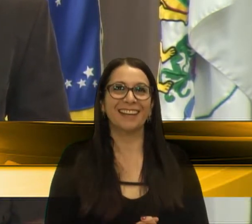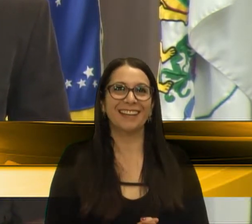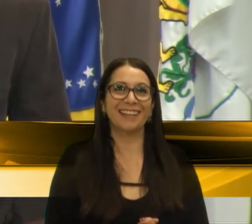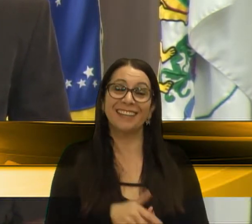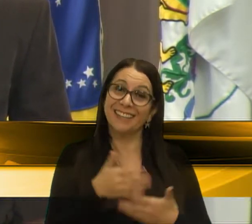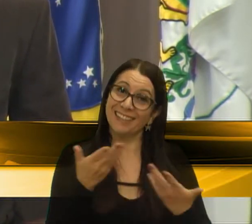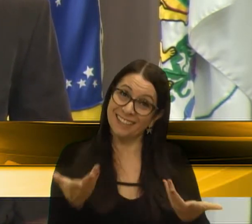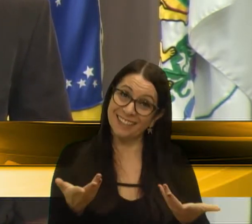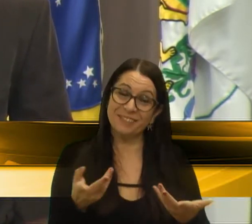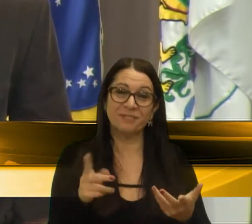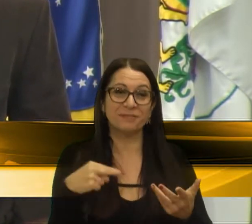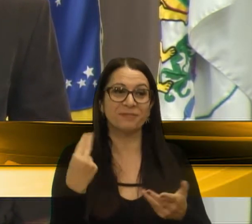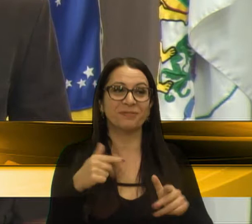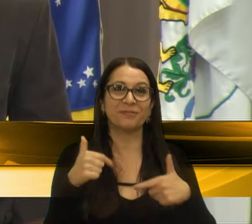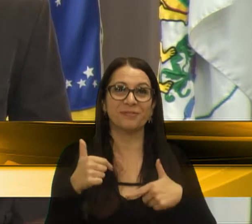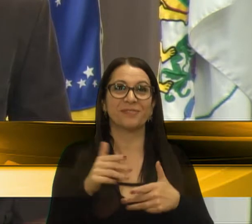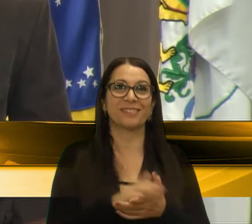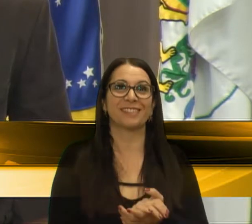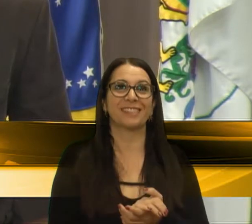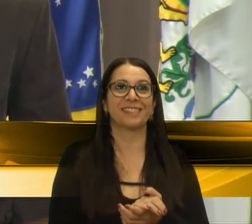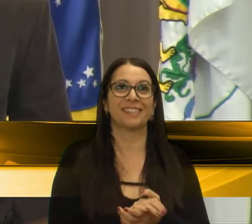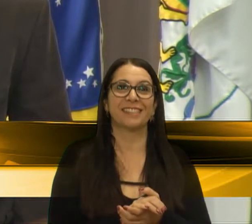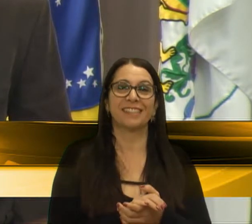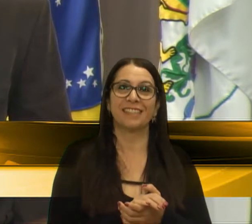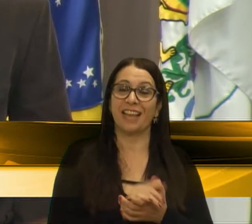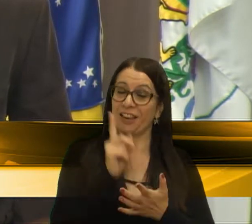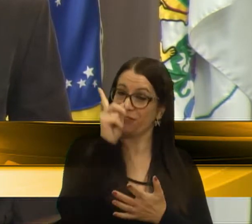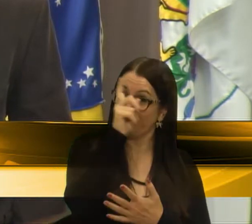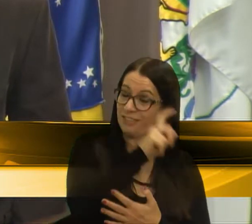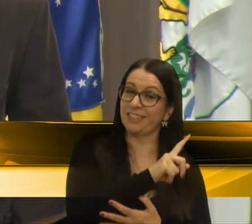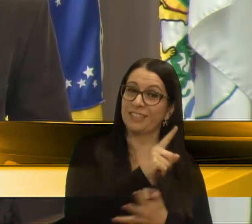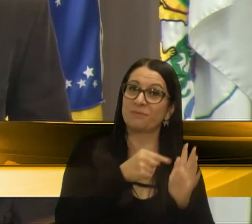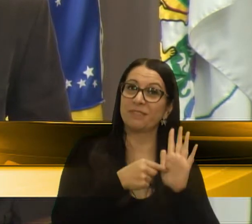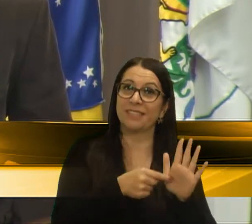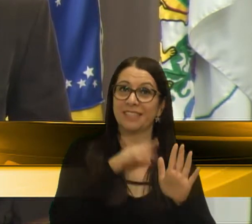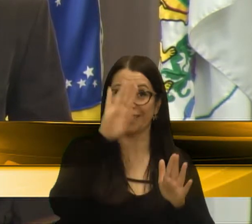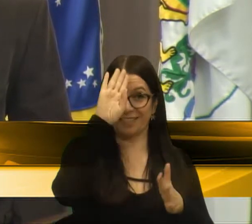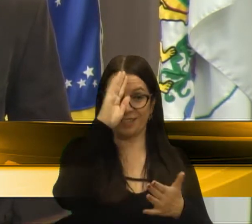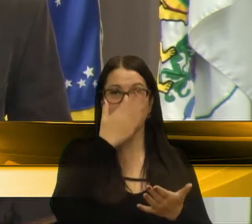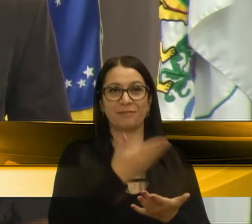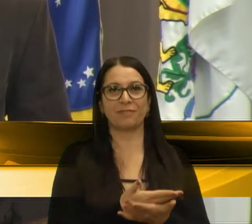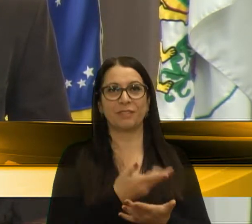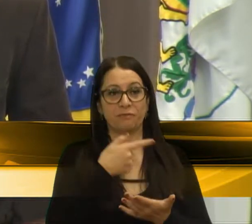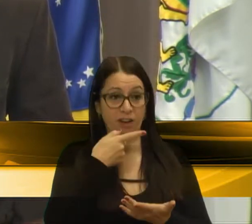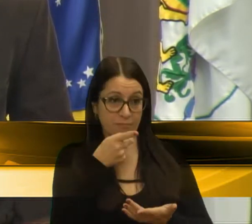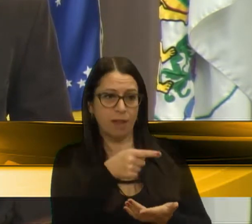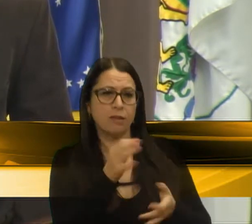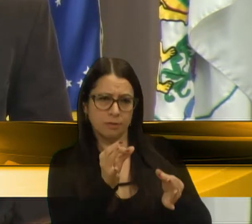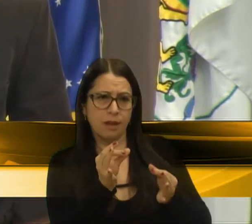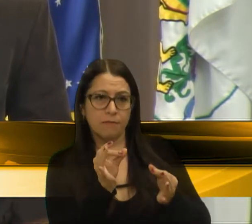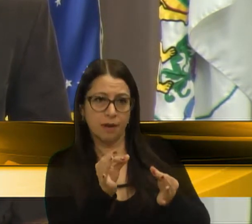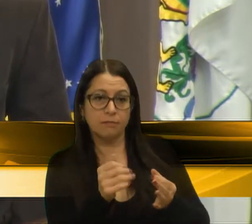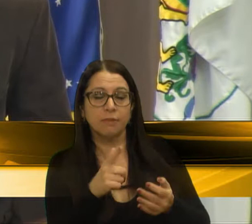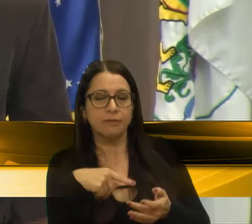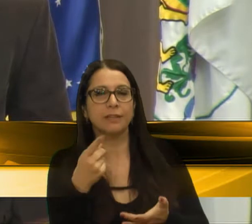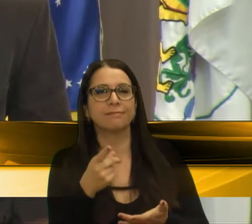Então, esse é o nosso trabalho, né? Numa situação crítica, passar aquela confiança que vai dar tudo certo e dá.